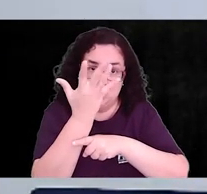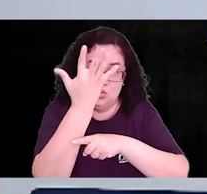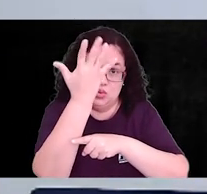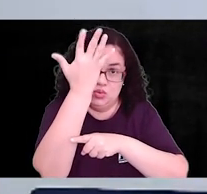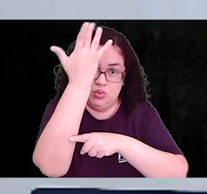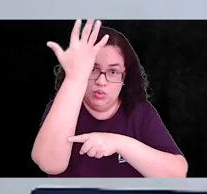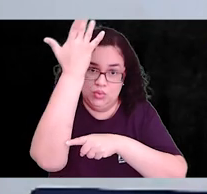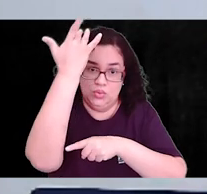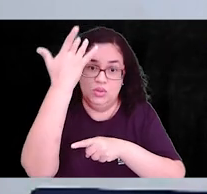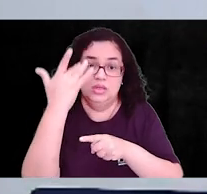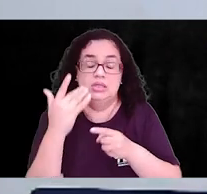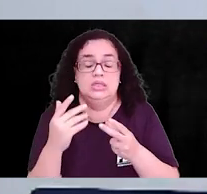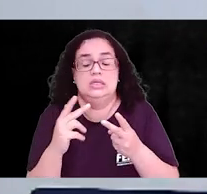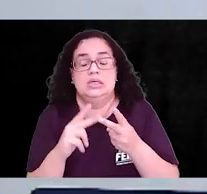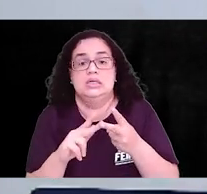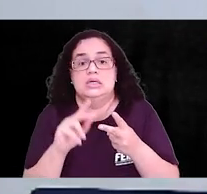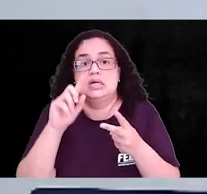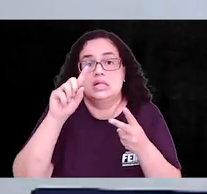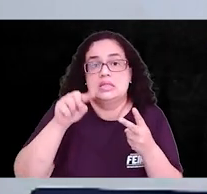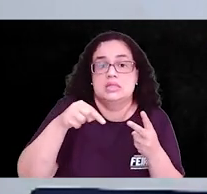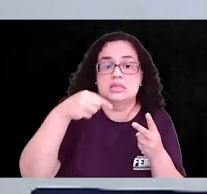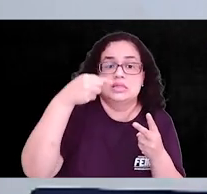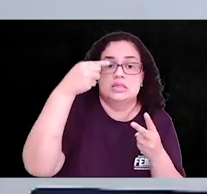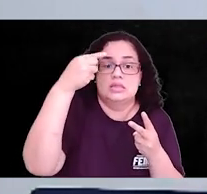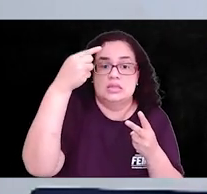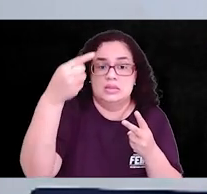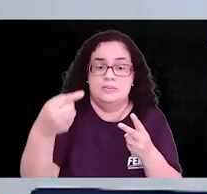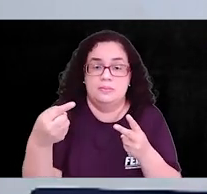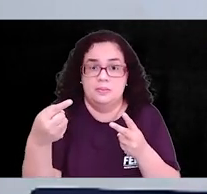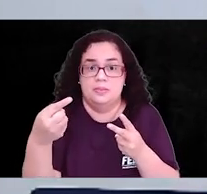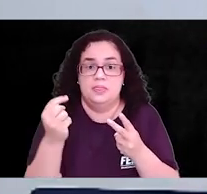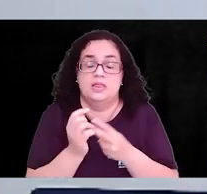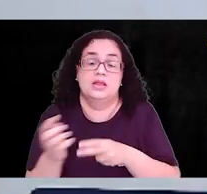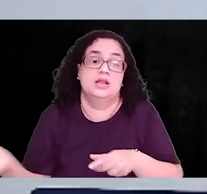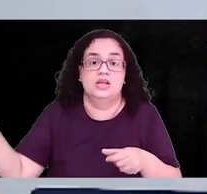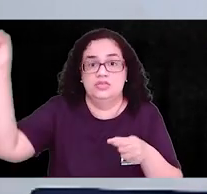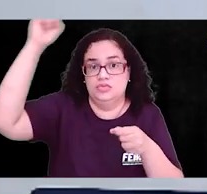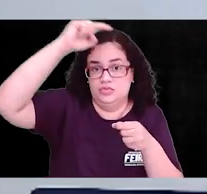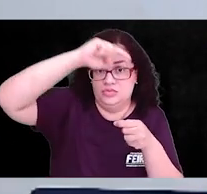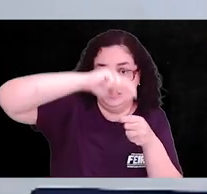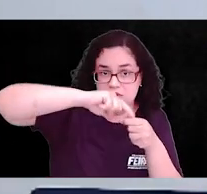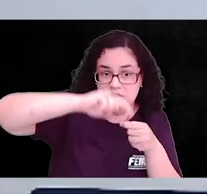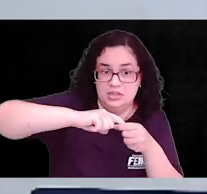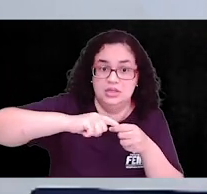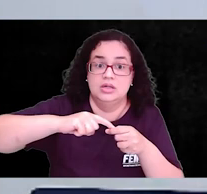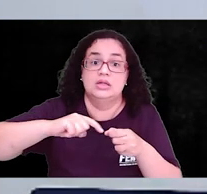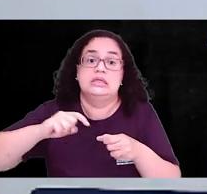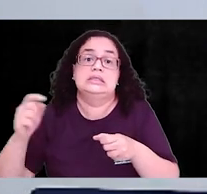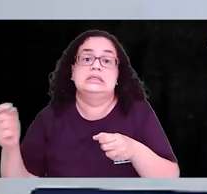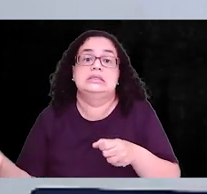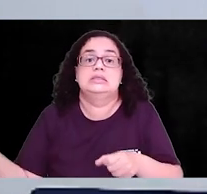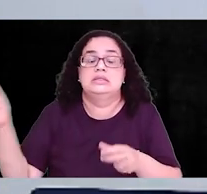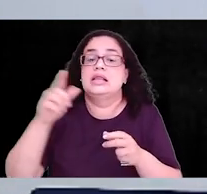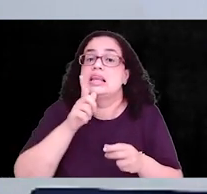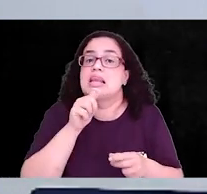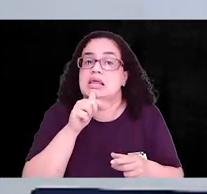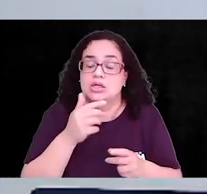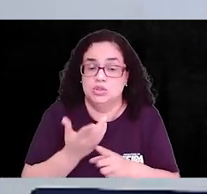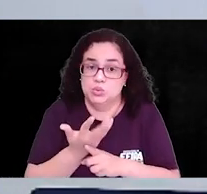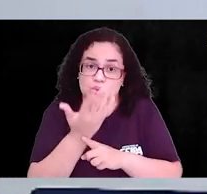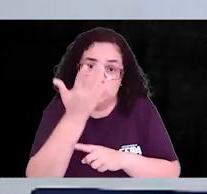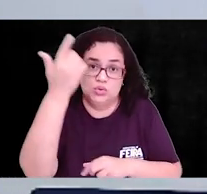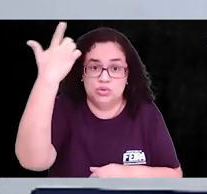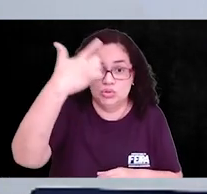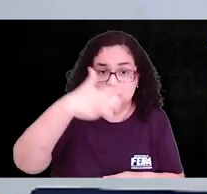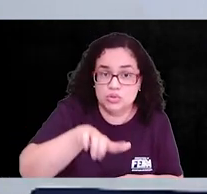estado gasoso e aí ó lá nas nuvens ela volta aos Estados Unidos de novo e